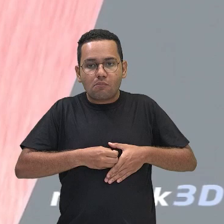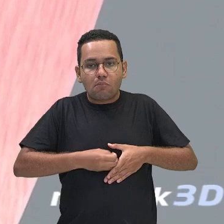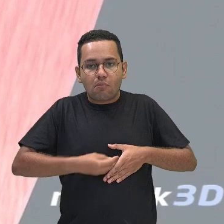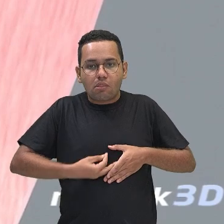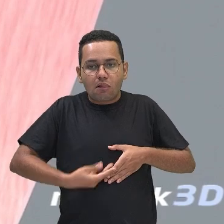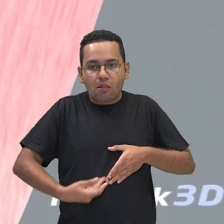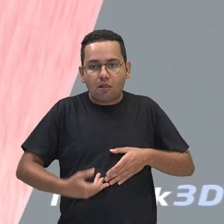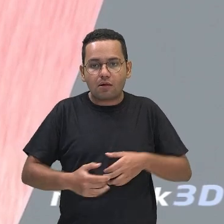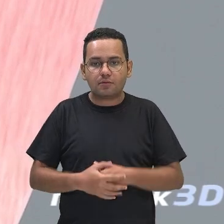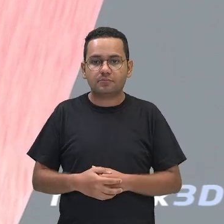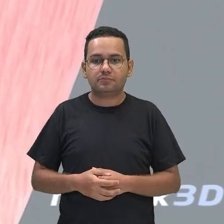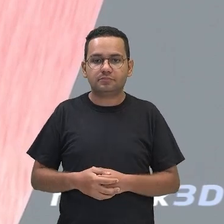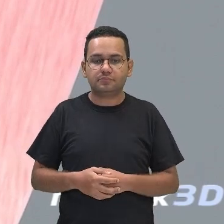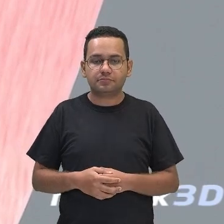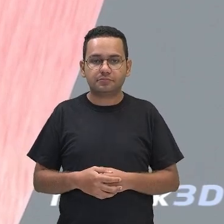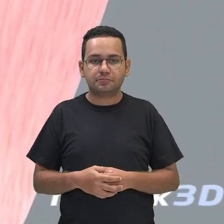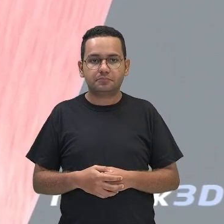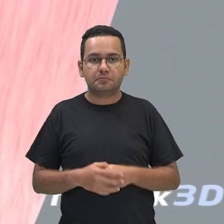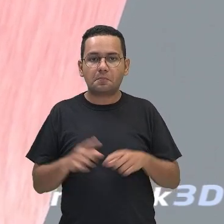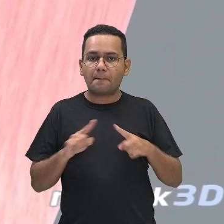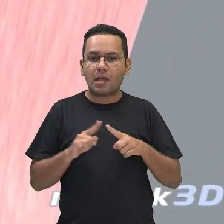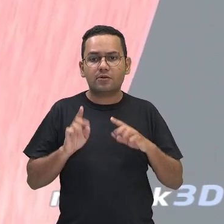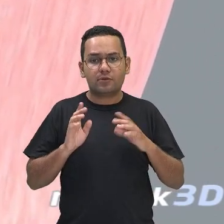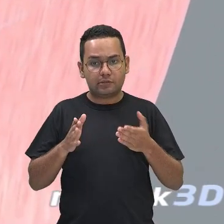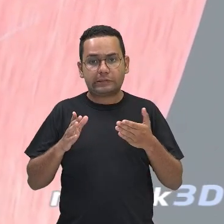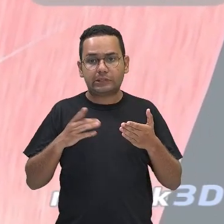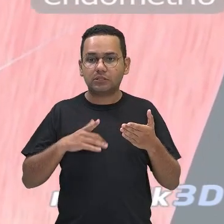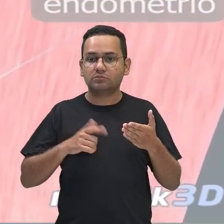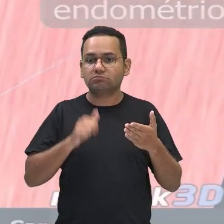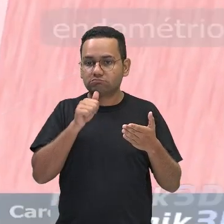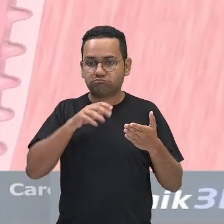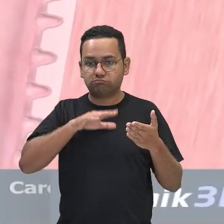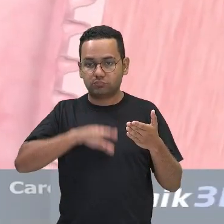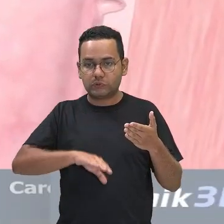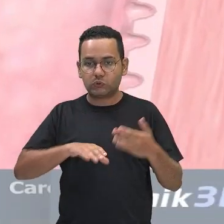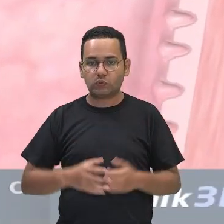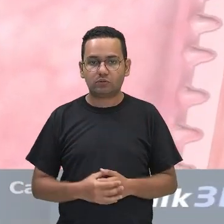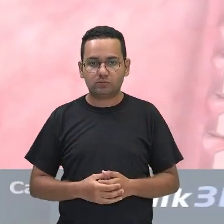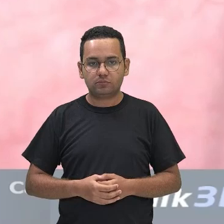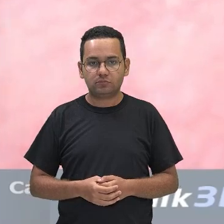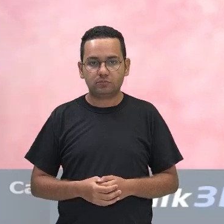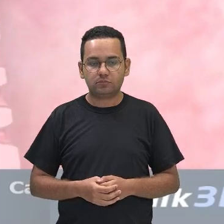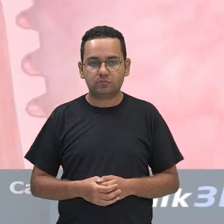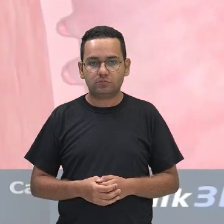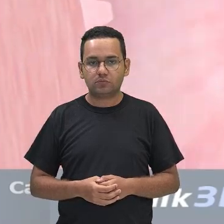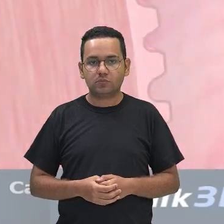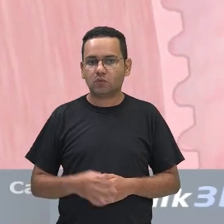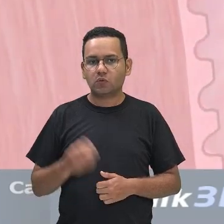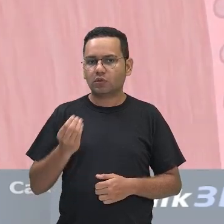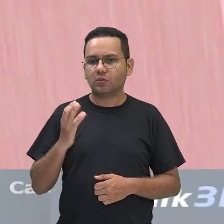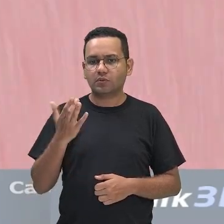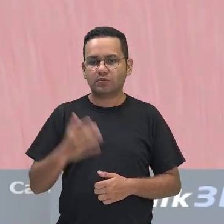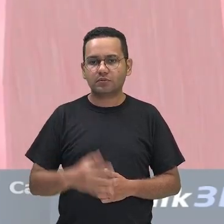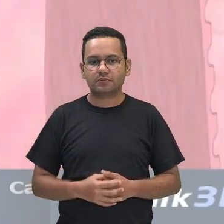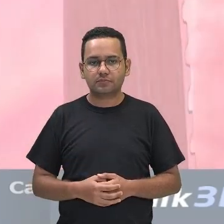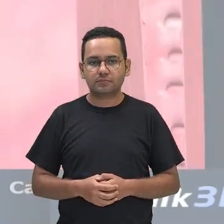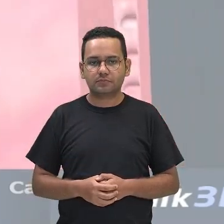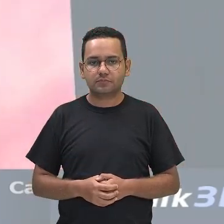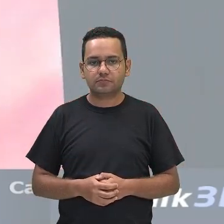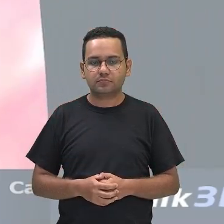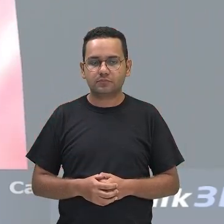após o início do ciclo menstrual, o início do ciclo menstrual é quando? Quando ocorre